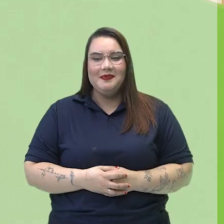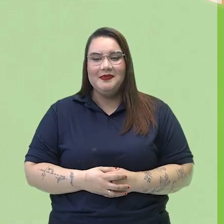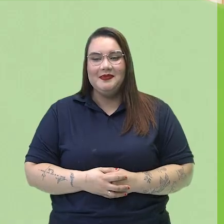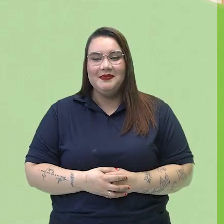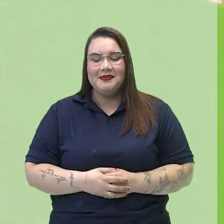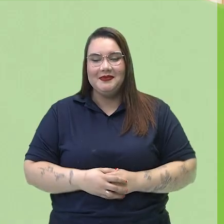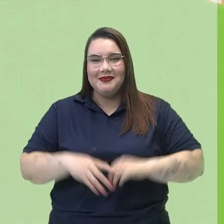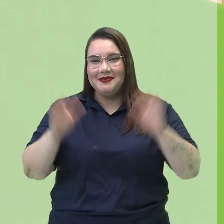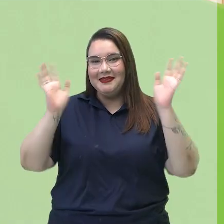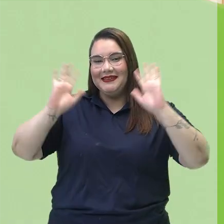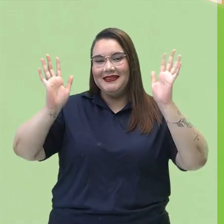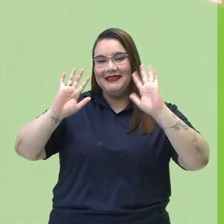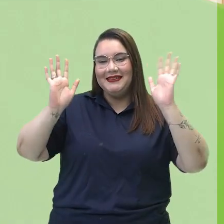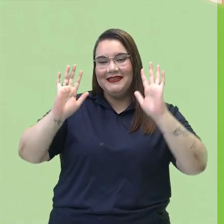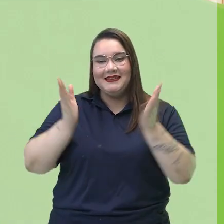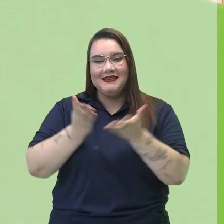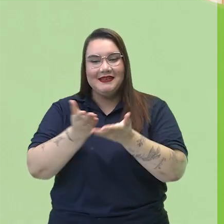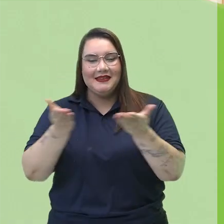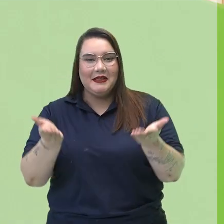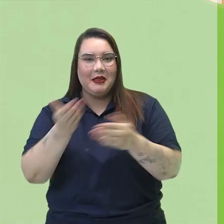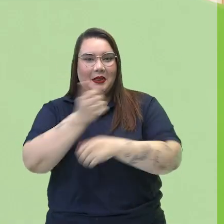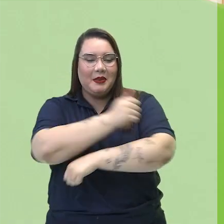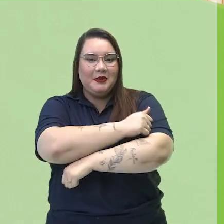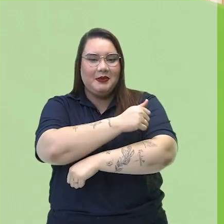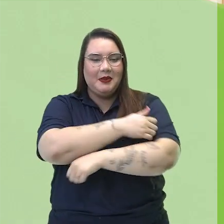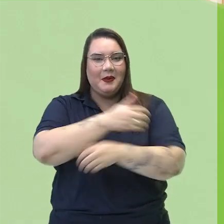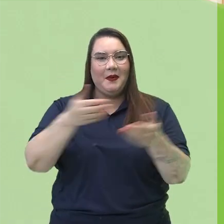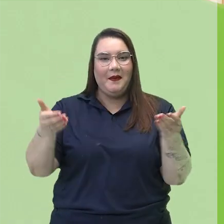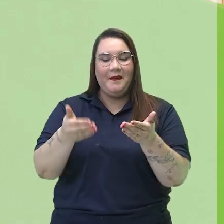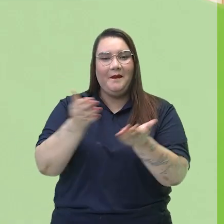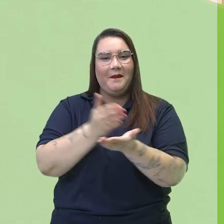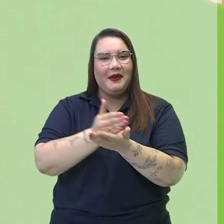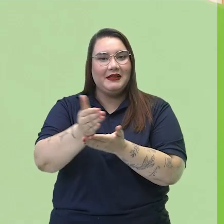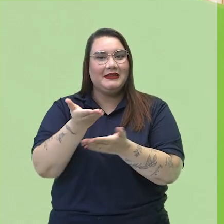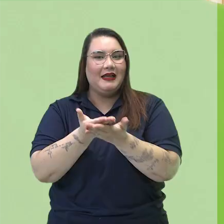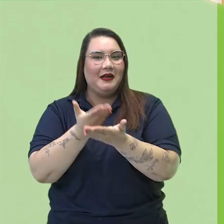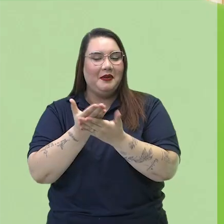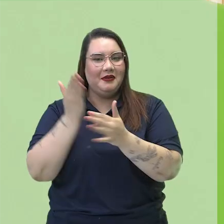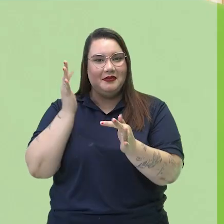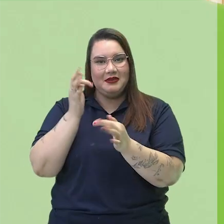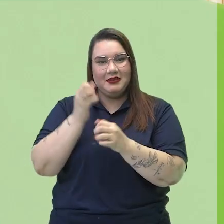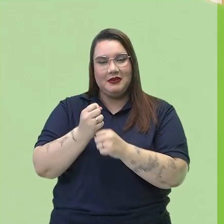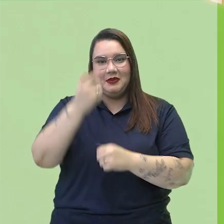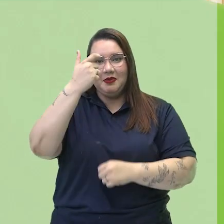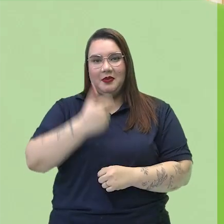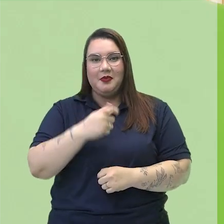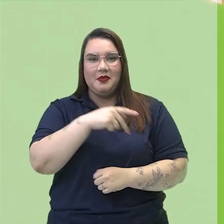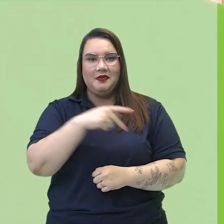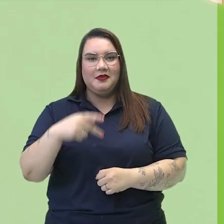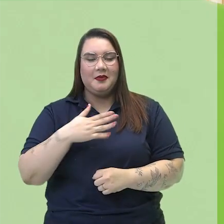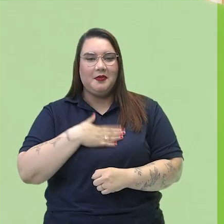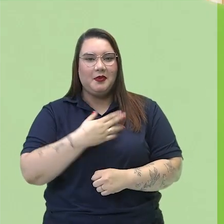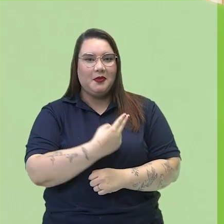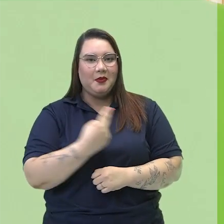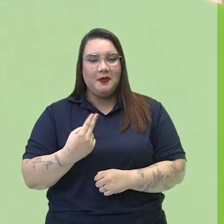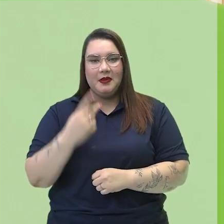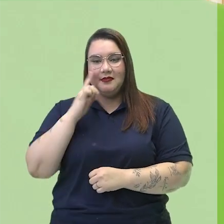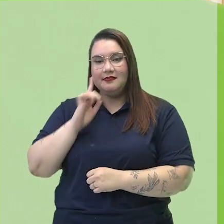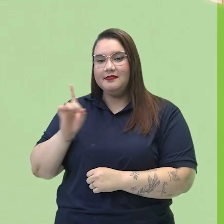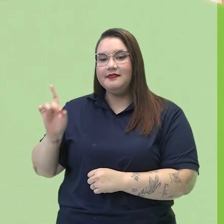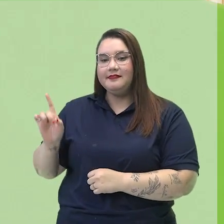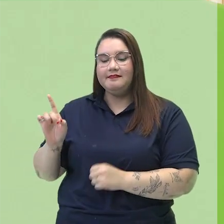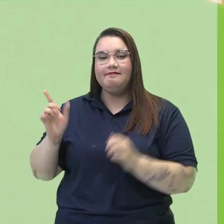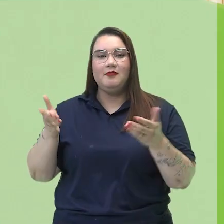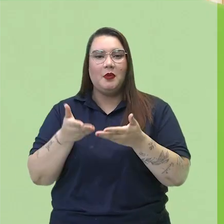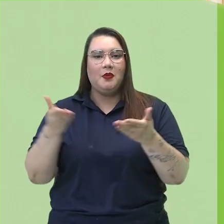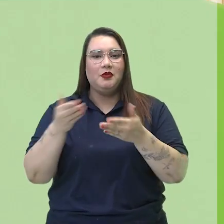Olá, queridos estudantes, estamos aqui para mais uma aula de física. Eu sou o professor Nelson Bezerra e agora